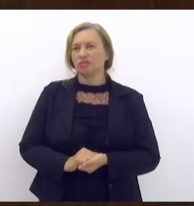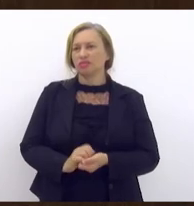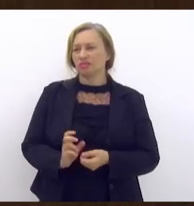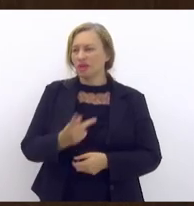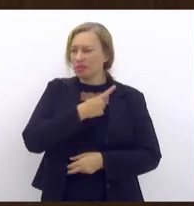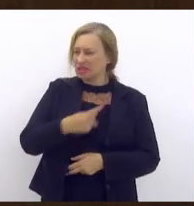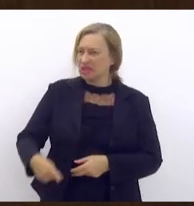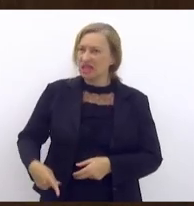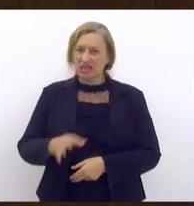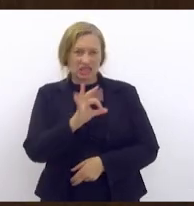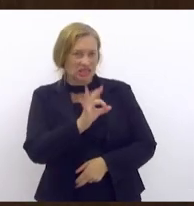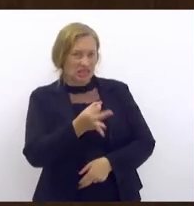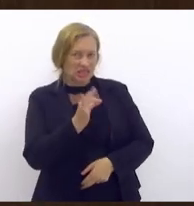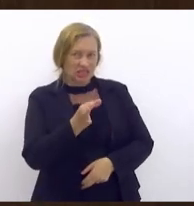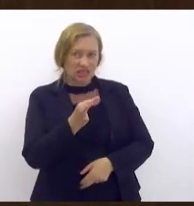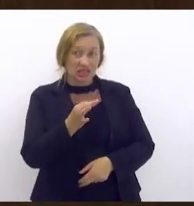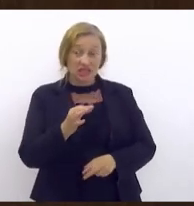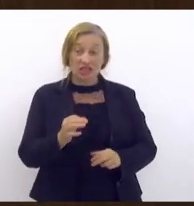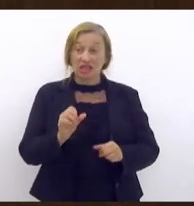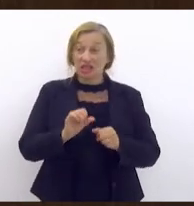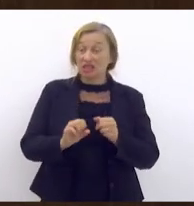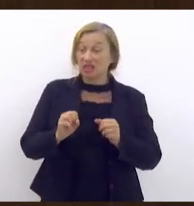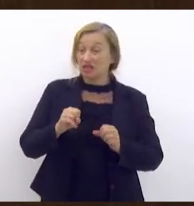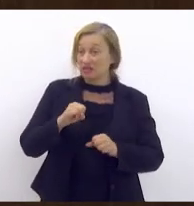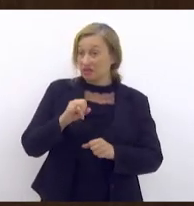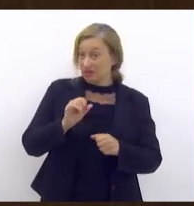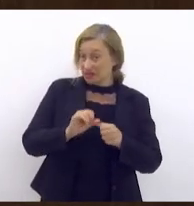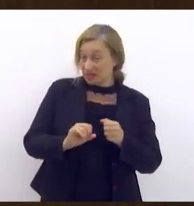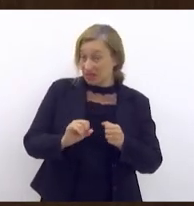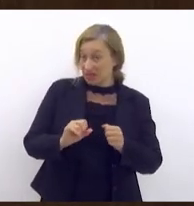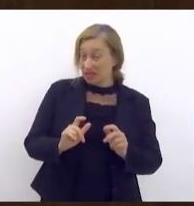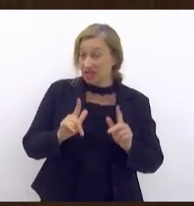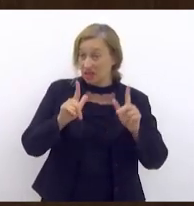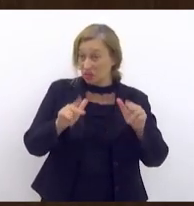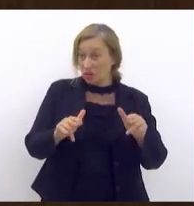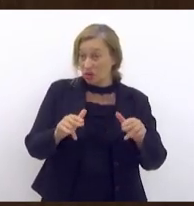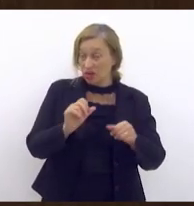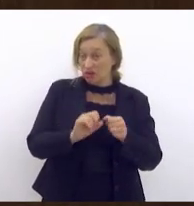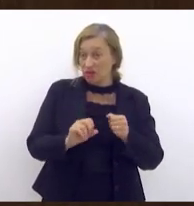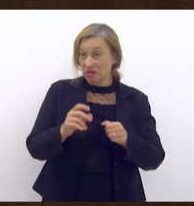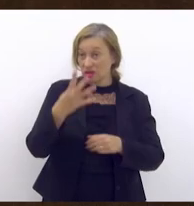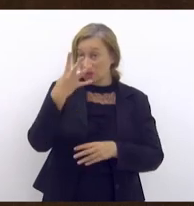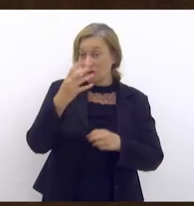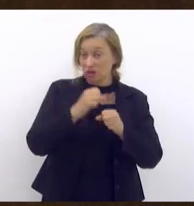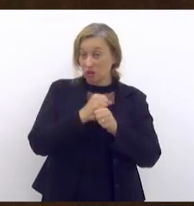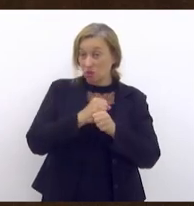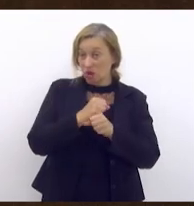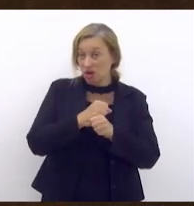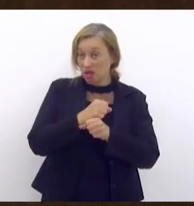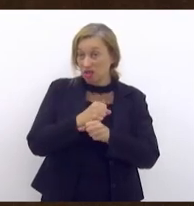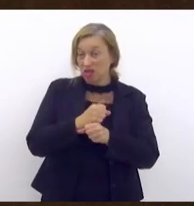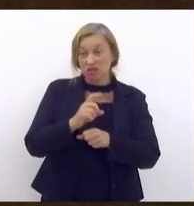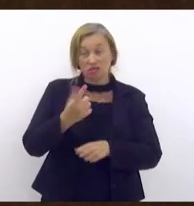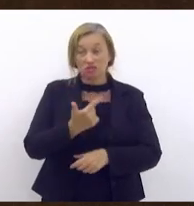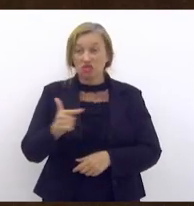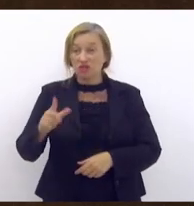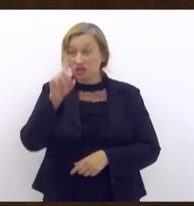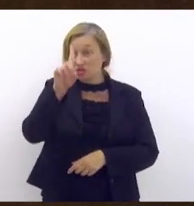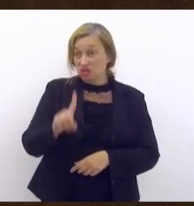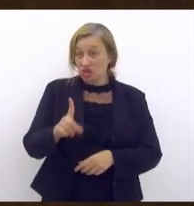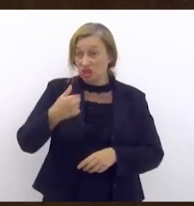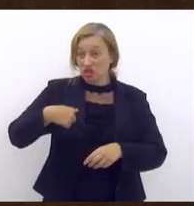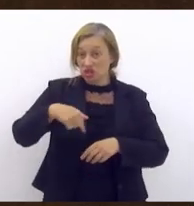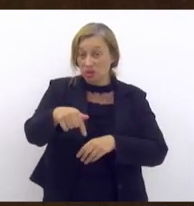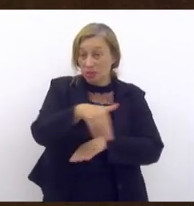E tenho certeza que se a mídia fizesse com um de nós um dia o que fez com ele 4 anos, talvez nós não tivéssemos o direito nem de ir para as